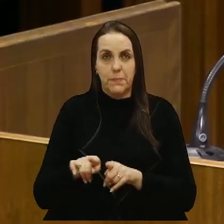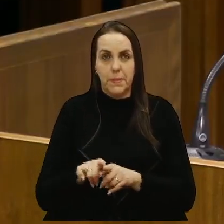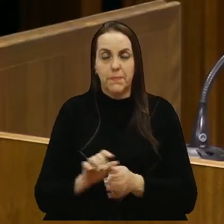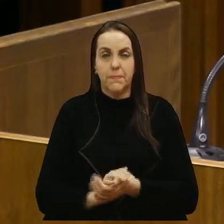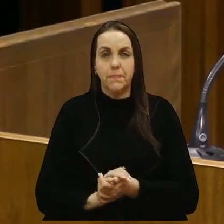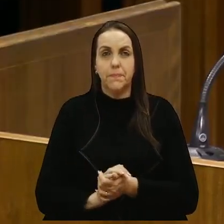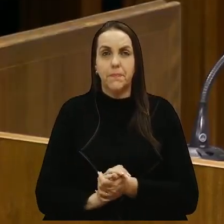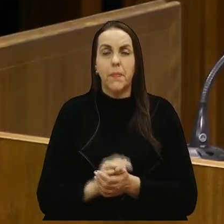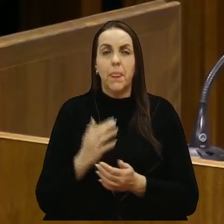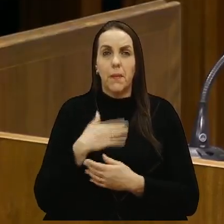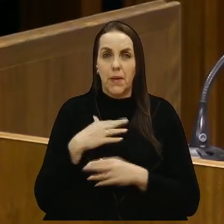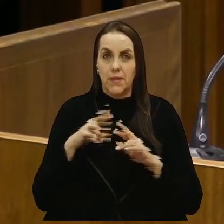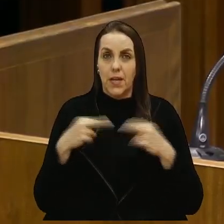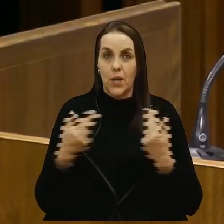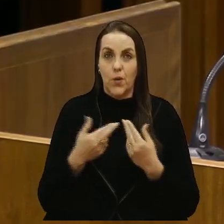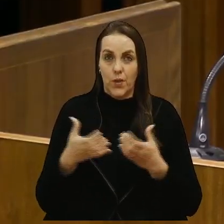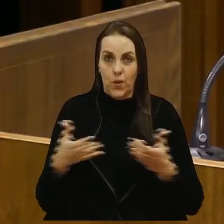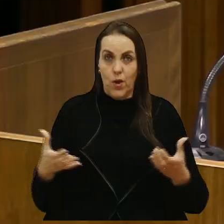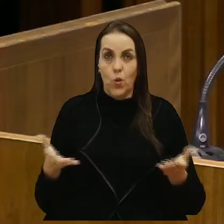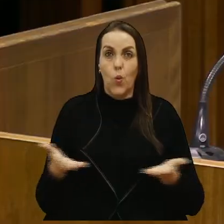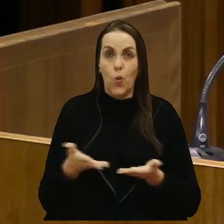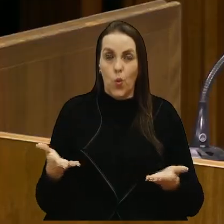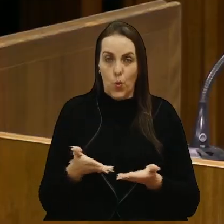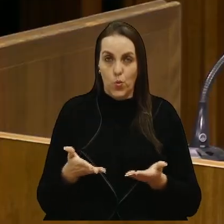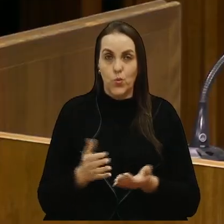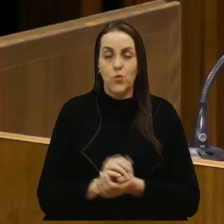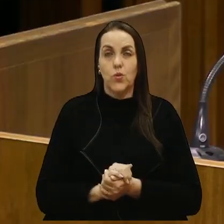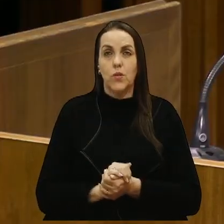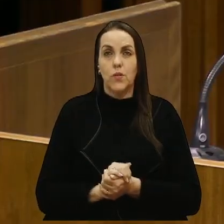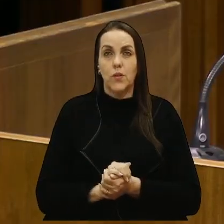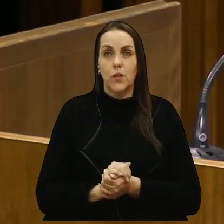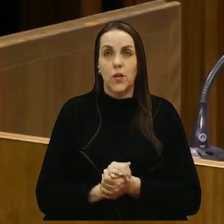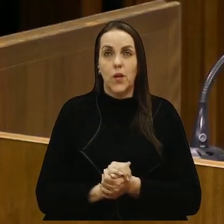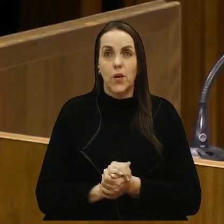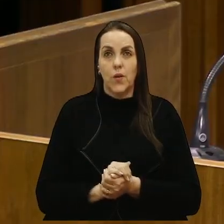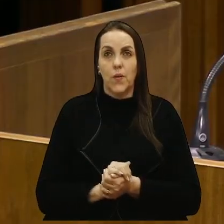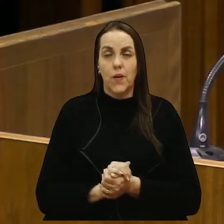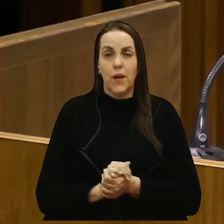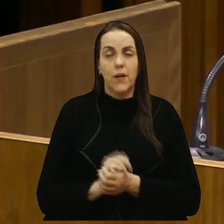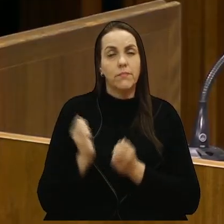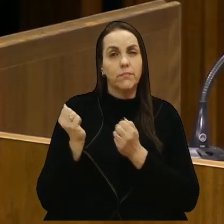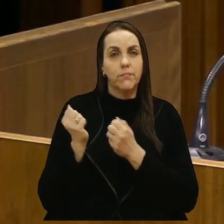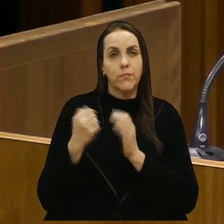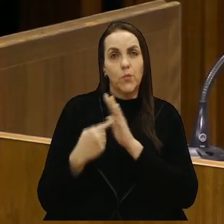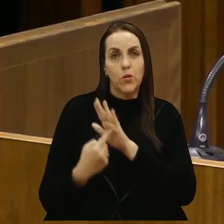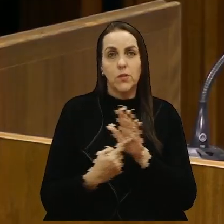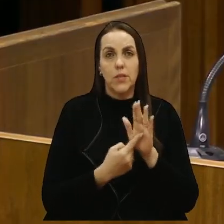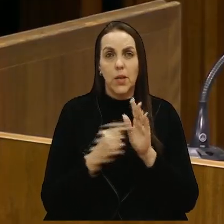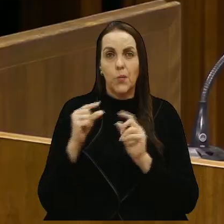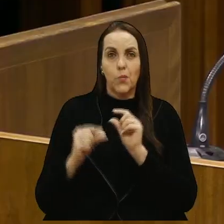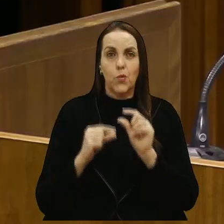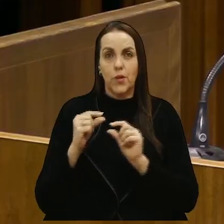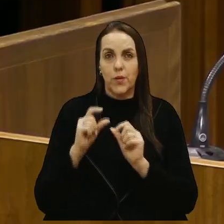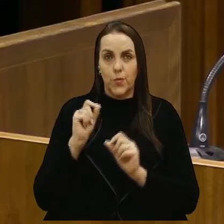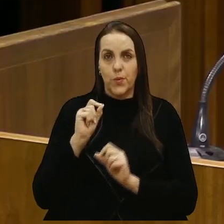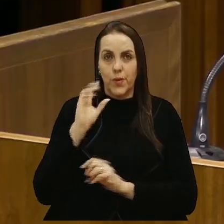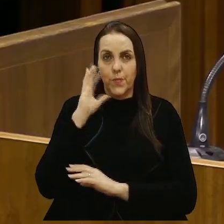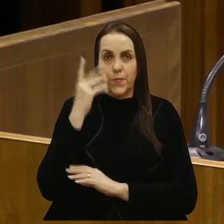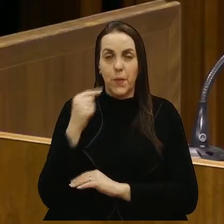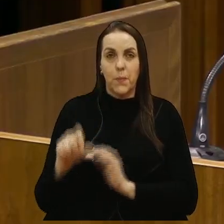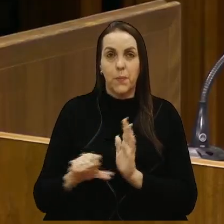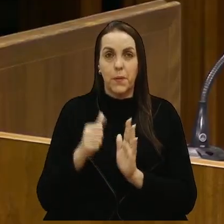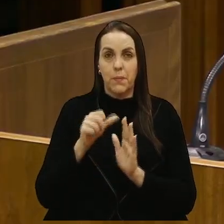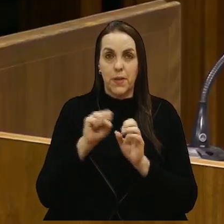Mas o meu grande expediente de hoje, eu quero passar um pouquinho do que foi o nosso primeiro